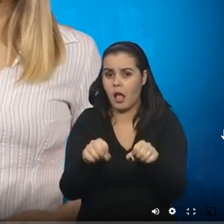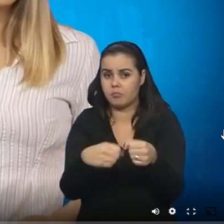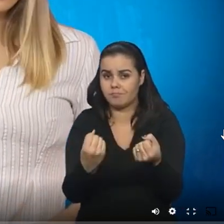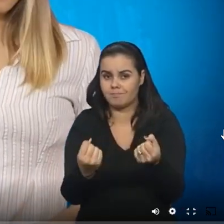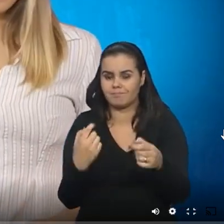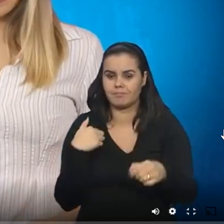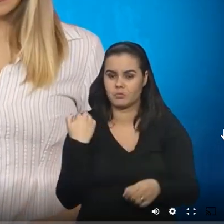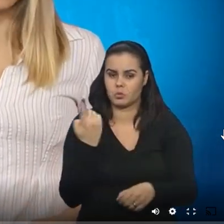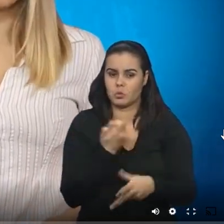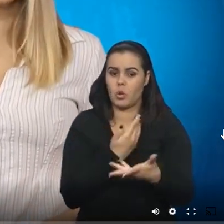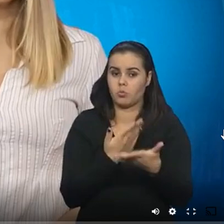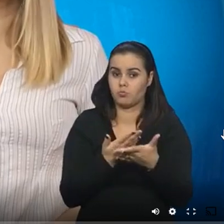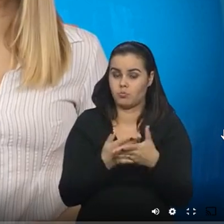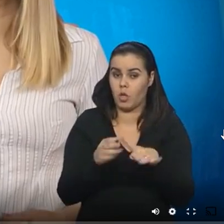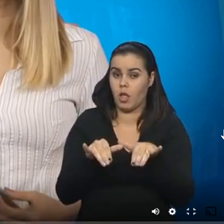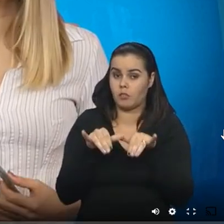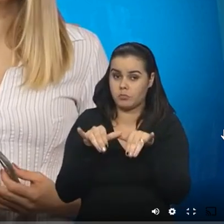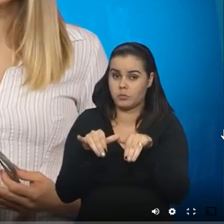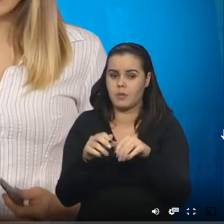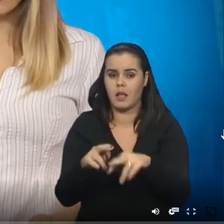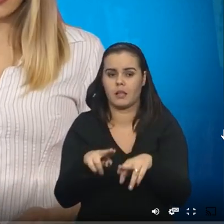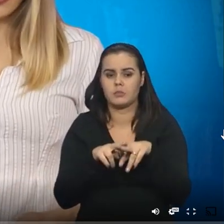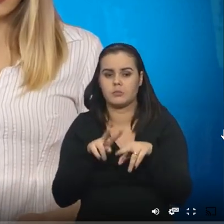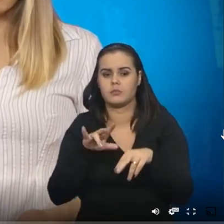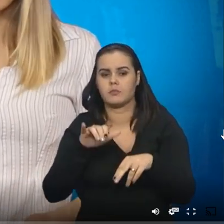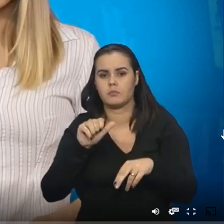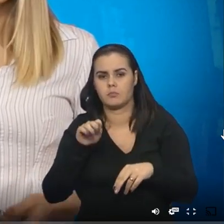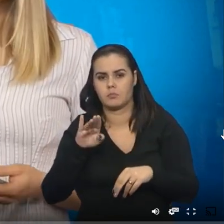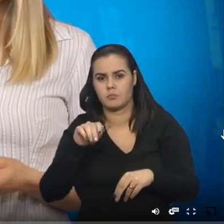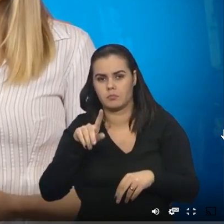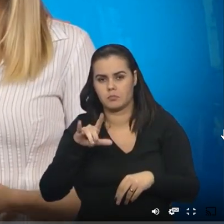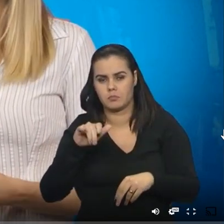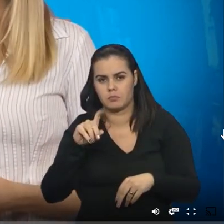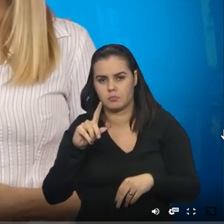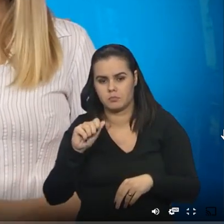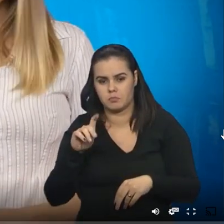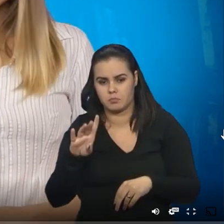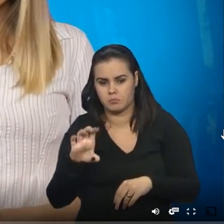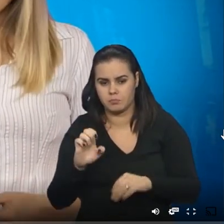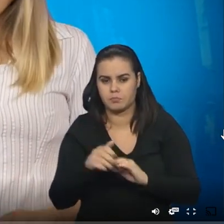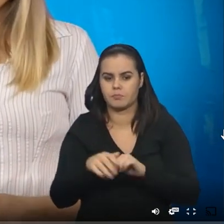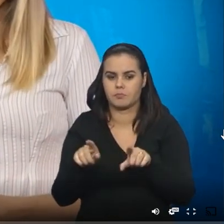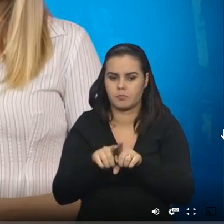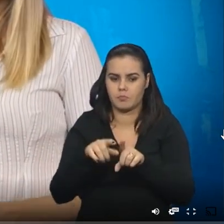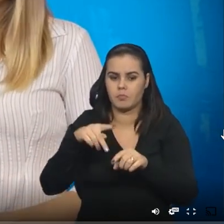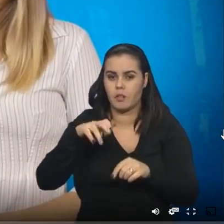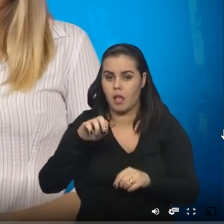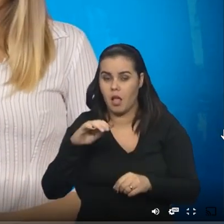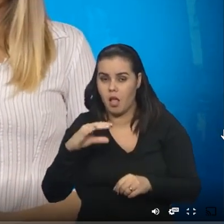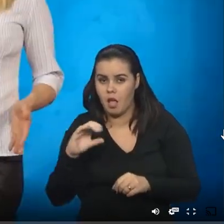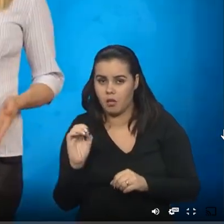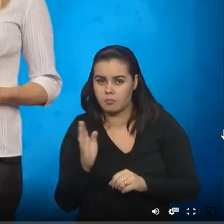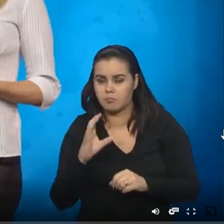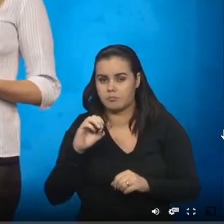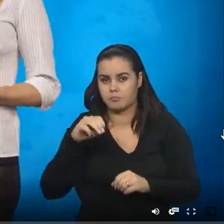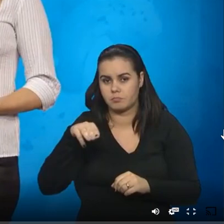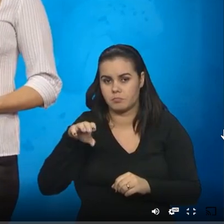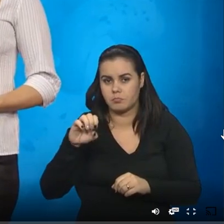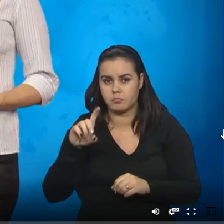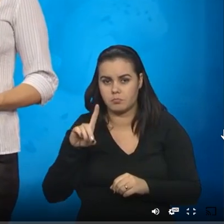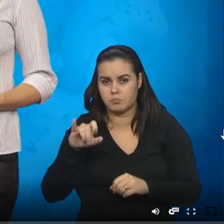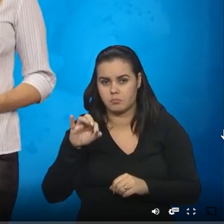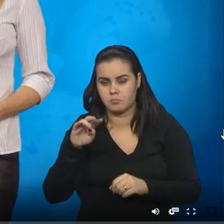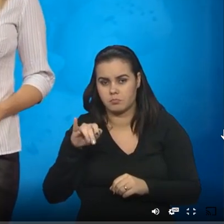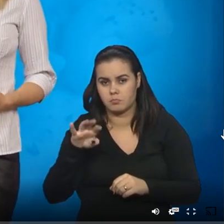fazemos os estudos de mercado que vão definir a viabilidade econômica e o preço das commodities da reserva explotada. Mas para que um